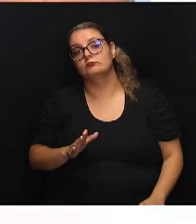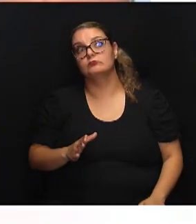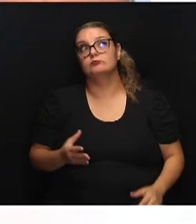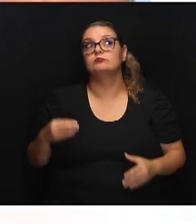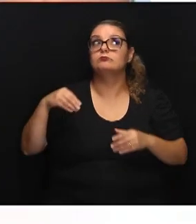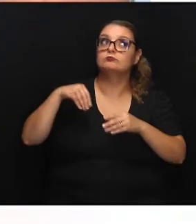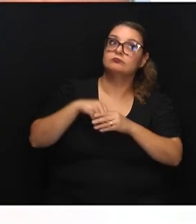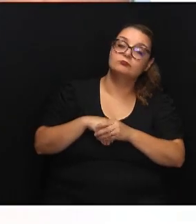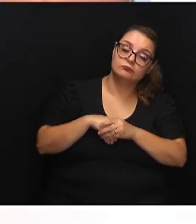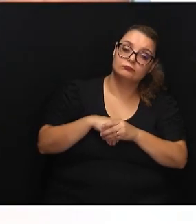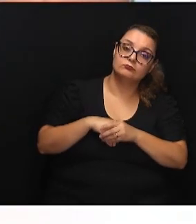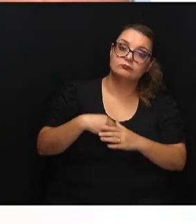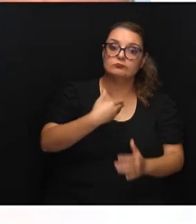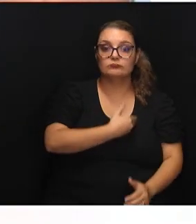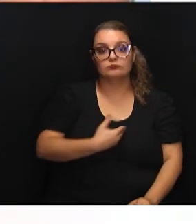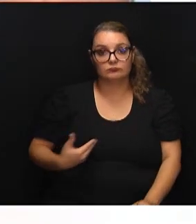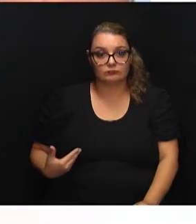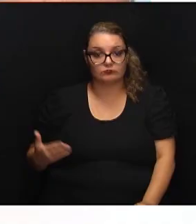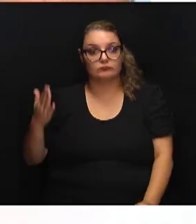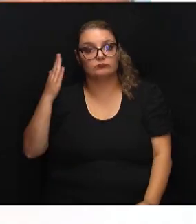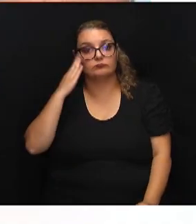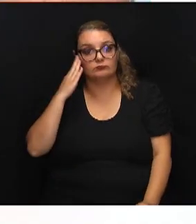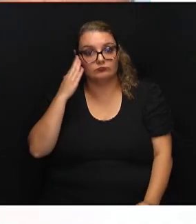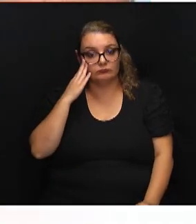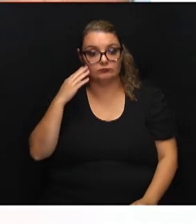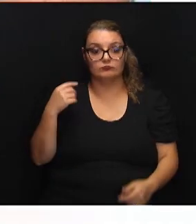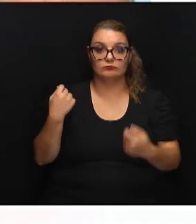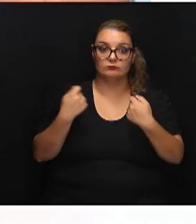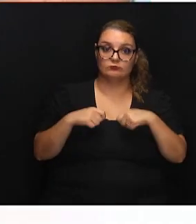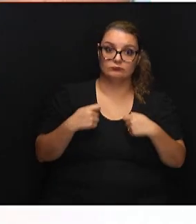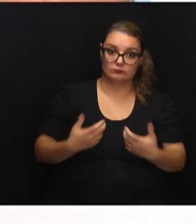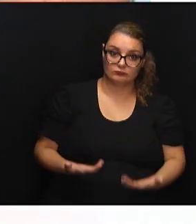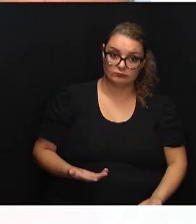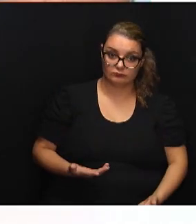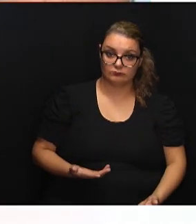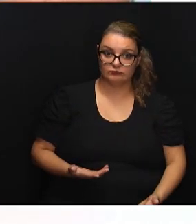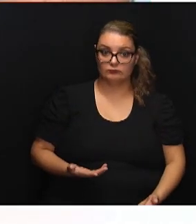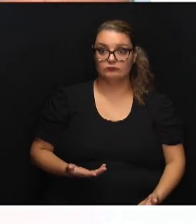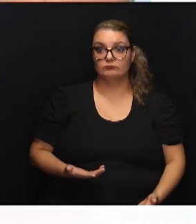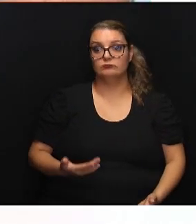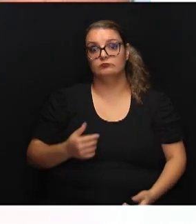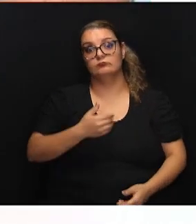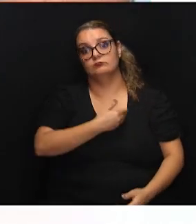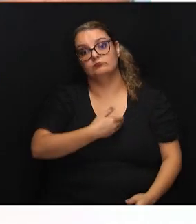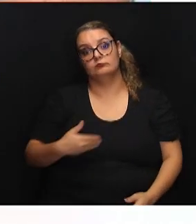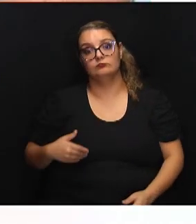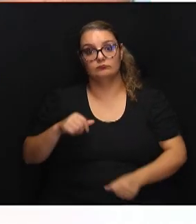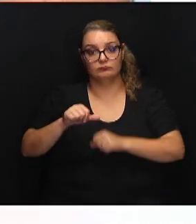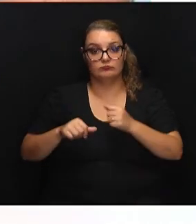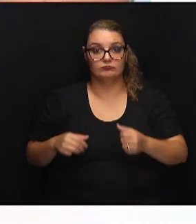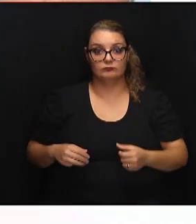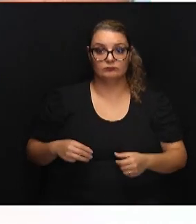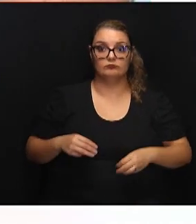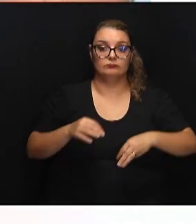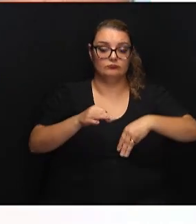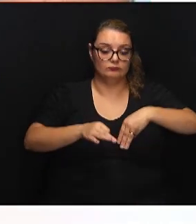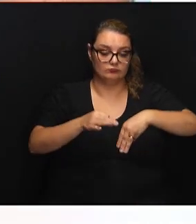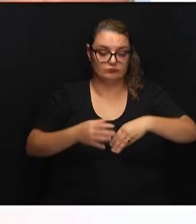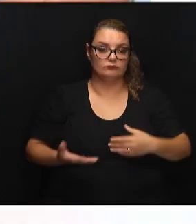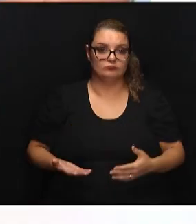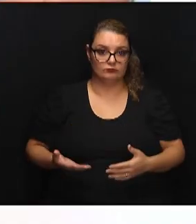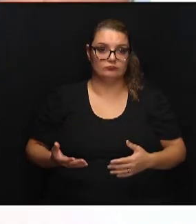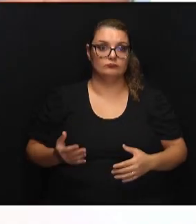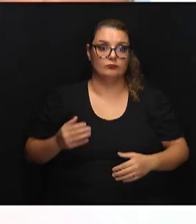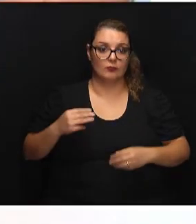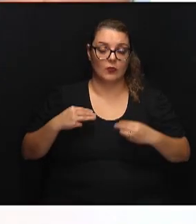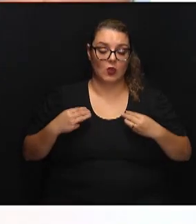o governo entendeu a necessidade, tanto que o governo trocou o ministro das comunicações, porque